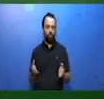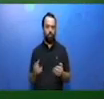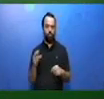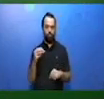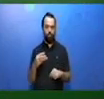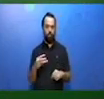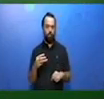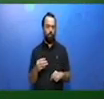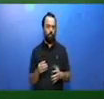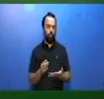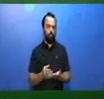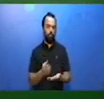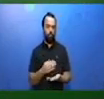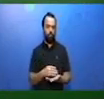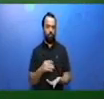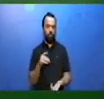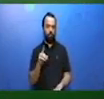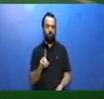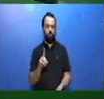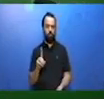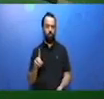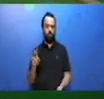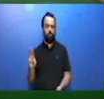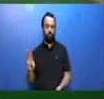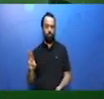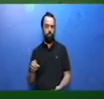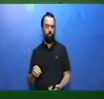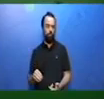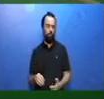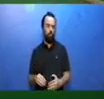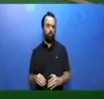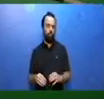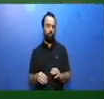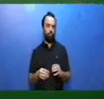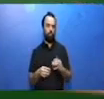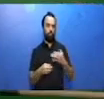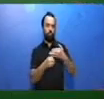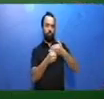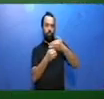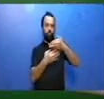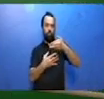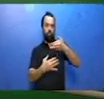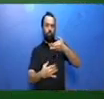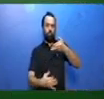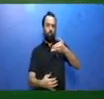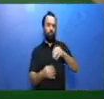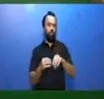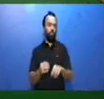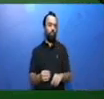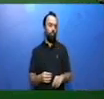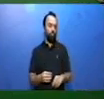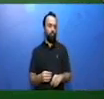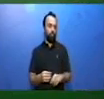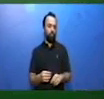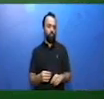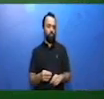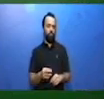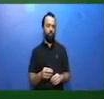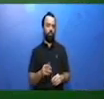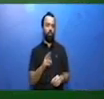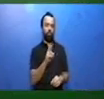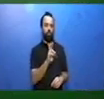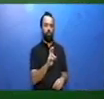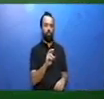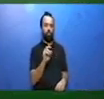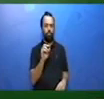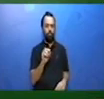3. Página 113. Classifique os bairros citados no texto em